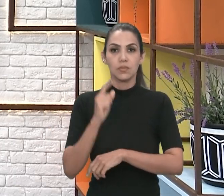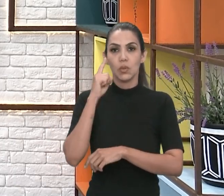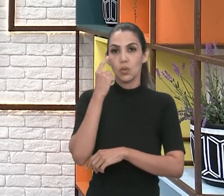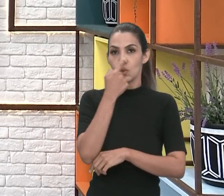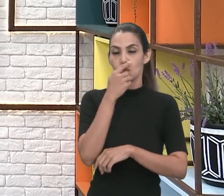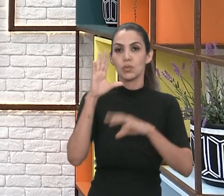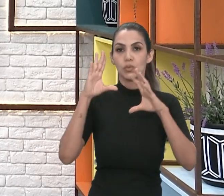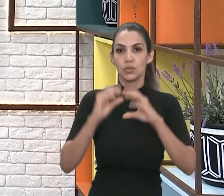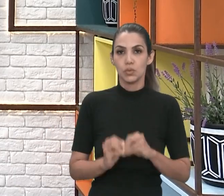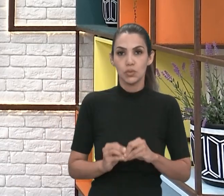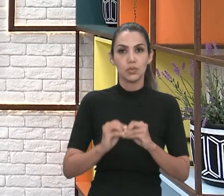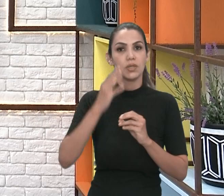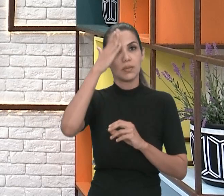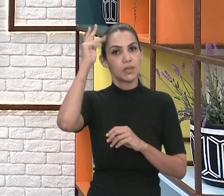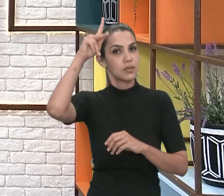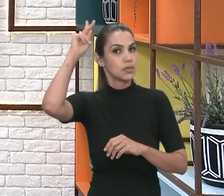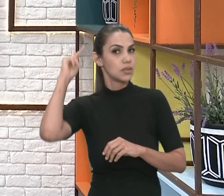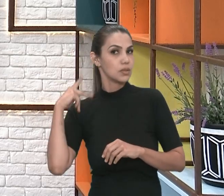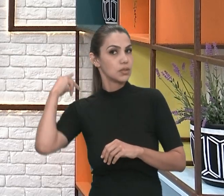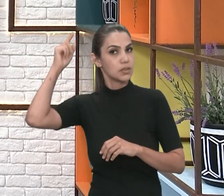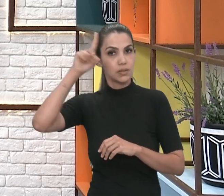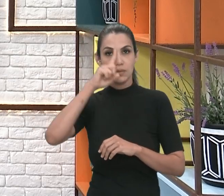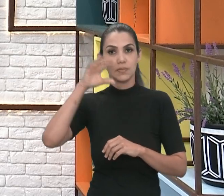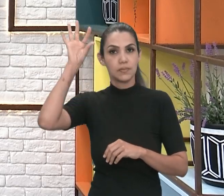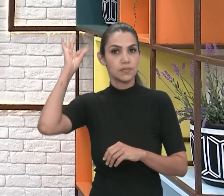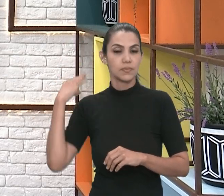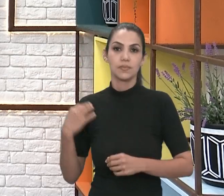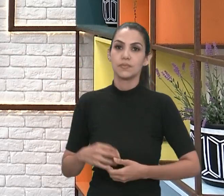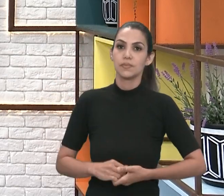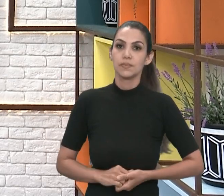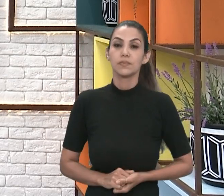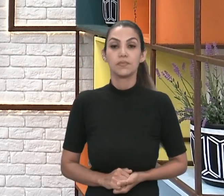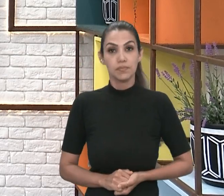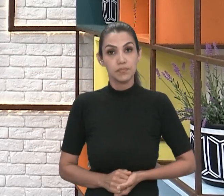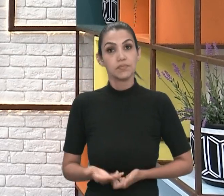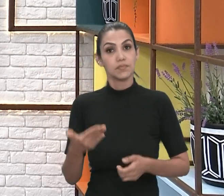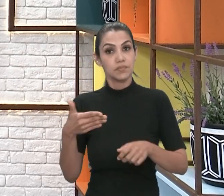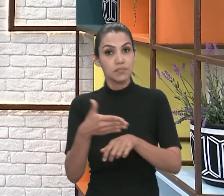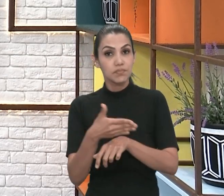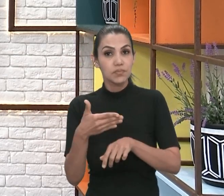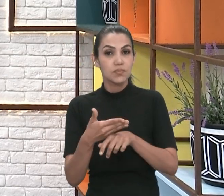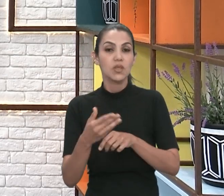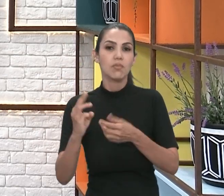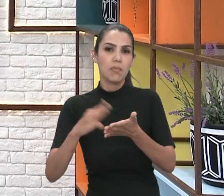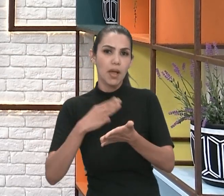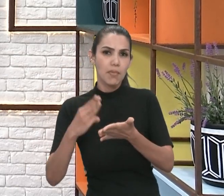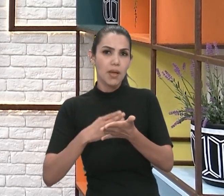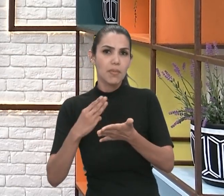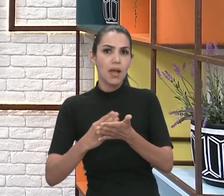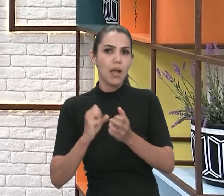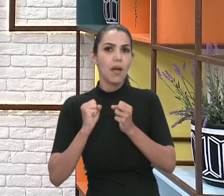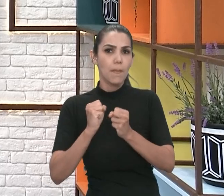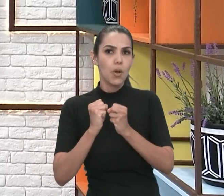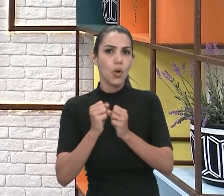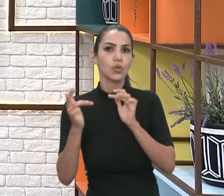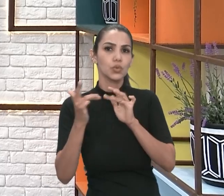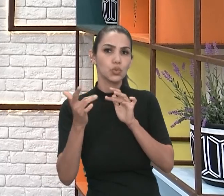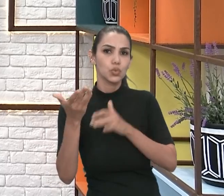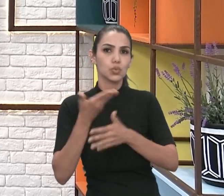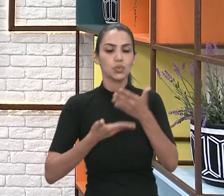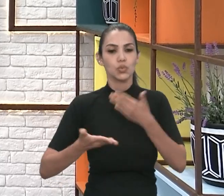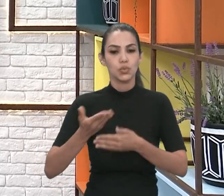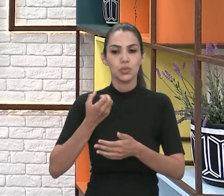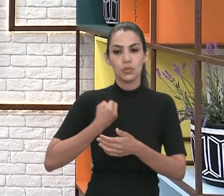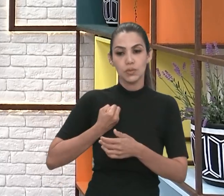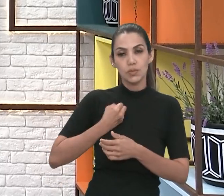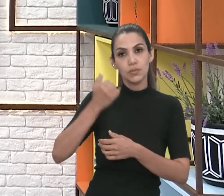olhos escuros e cabelos lisos com mechas abaixo dos ombros. Participe com a gente por meio do nosso WhatsApp, é só você mandar a sua mensagem para esse número que está